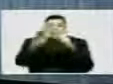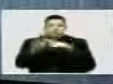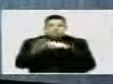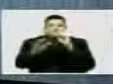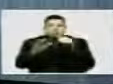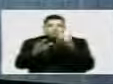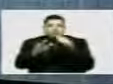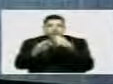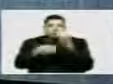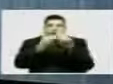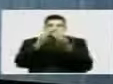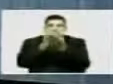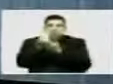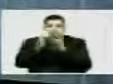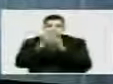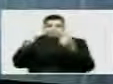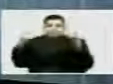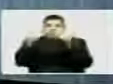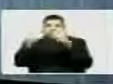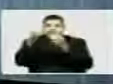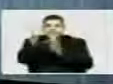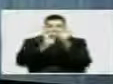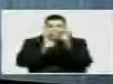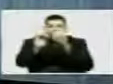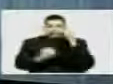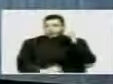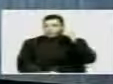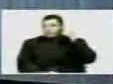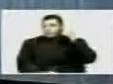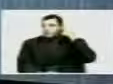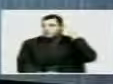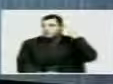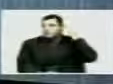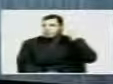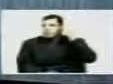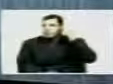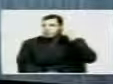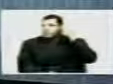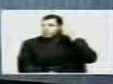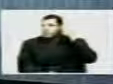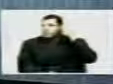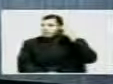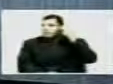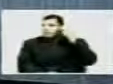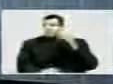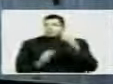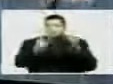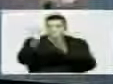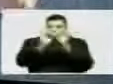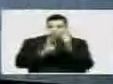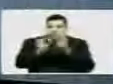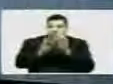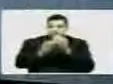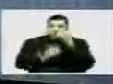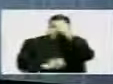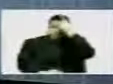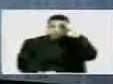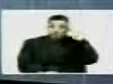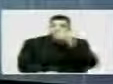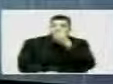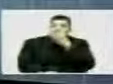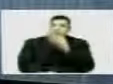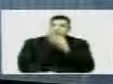tem como base o princípio da proporcionalidade. O número de parlamentares é proporcional à